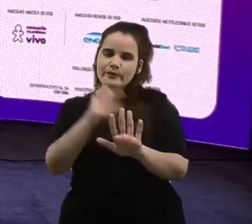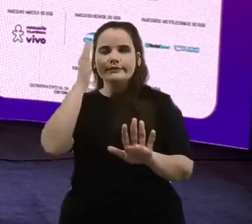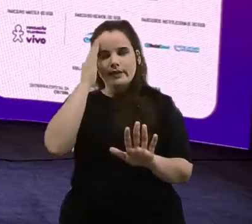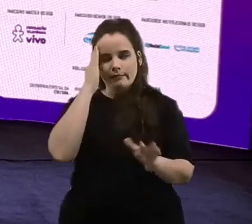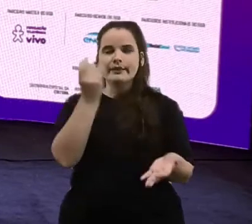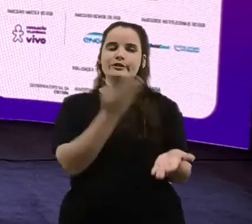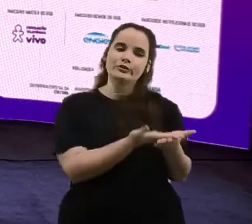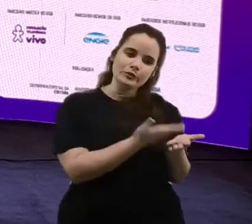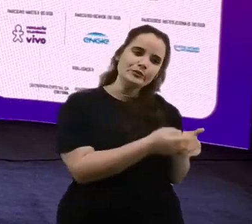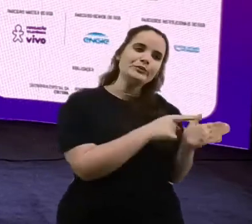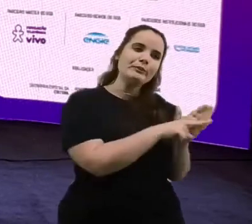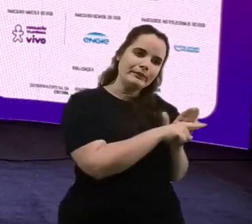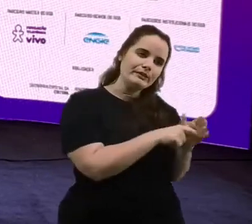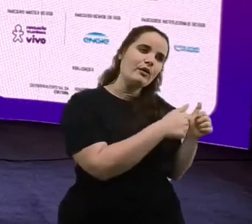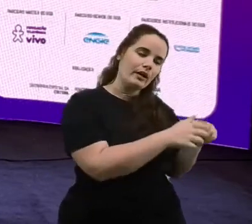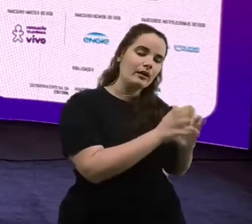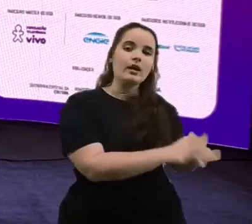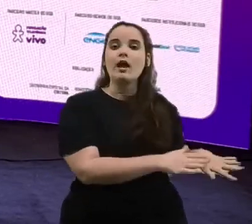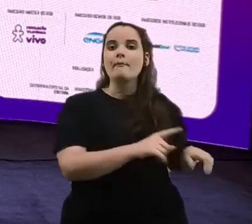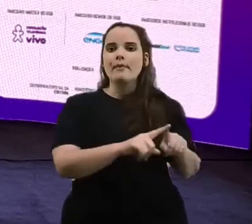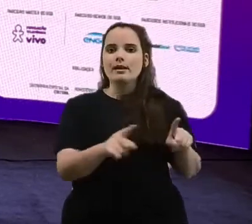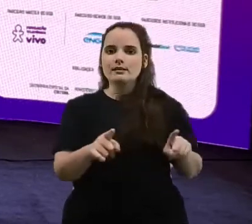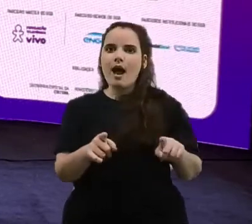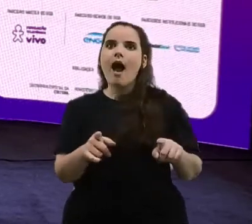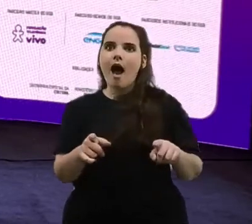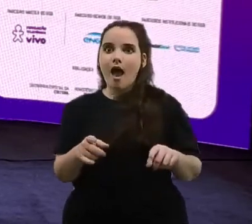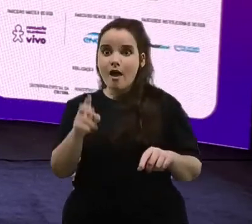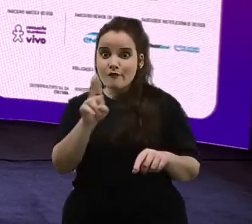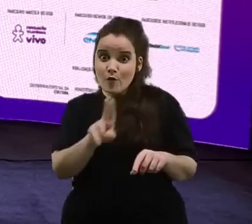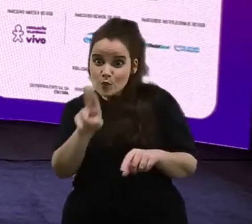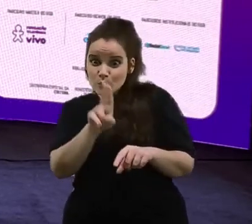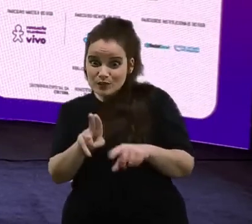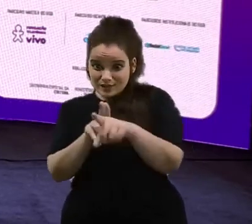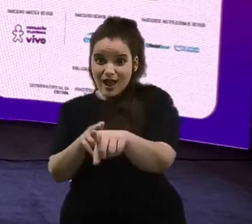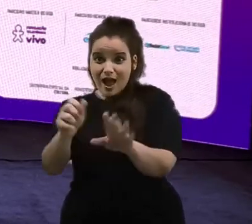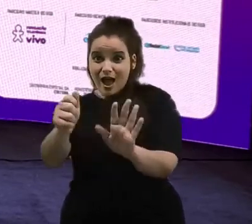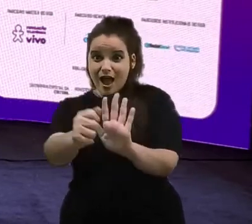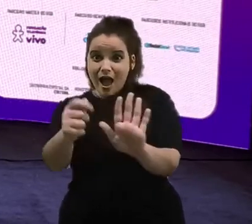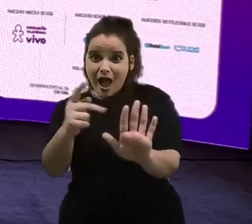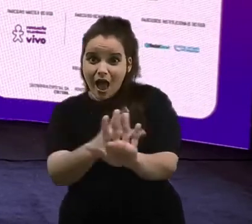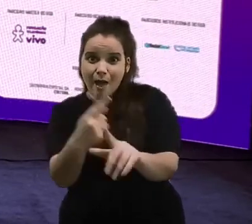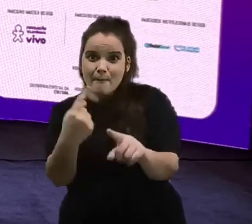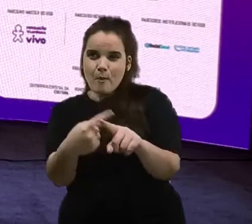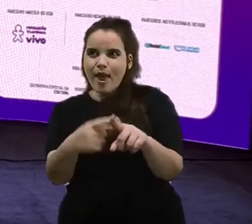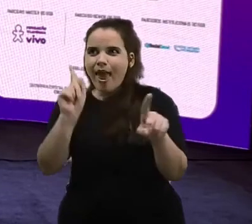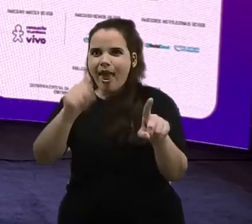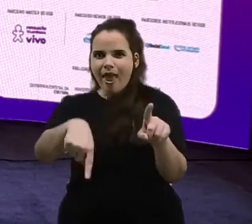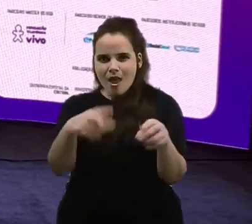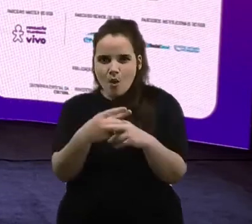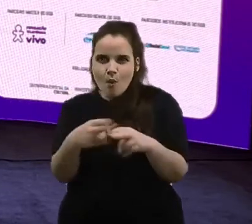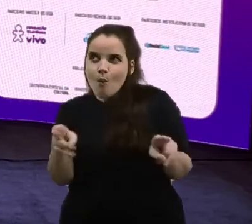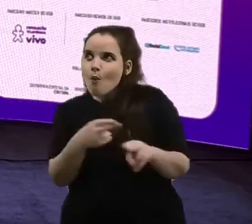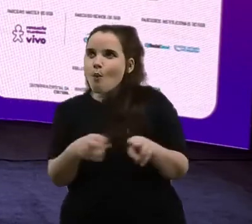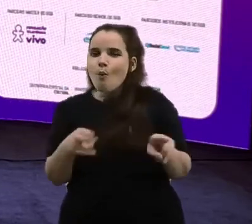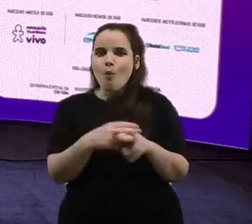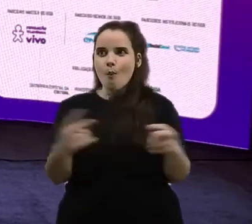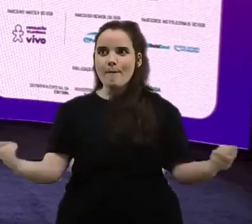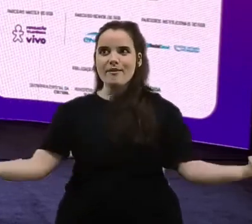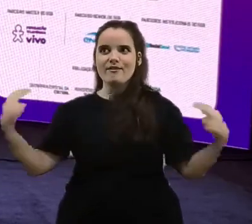mais, por ser mais acessível, mas também por ser um ambiente mais seguro, em que a pessoa não se